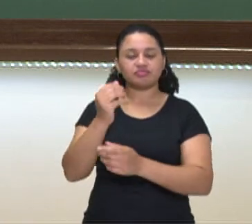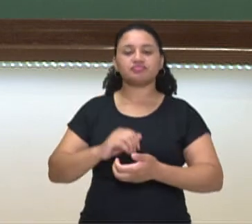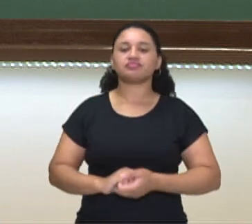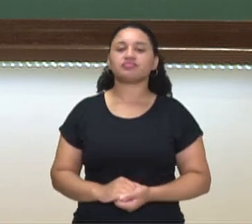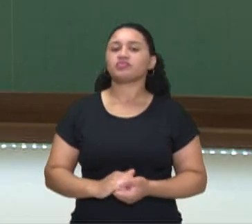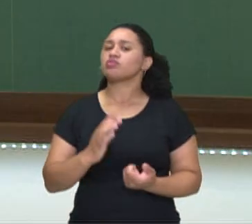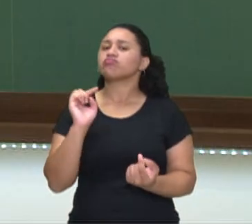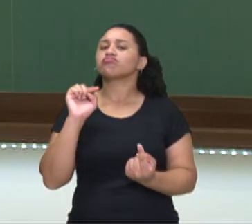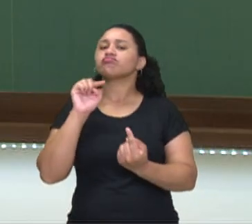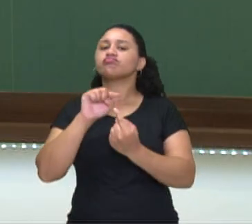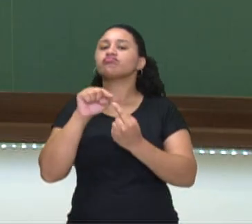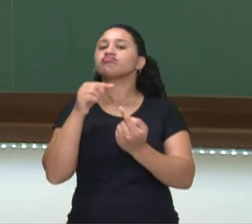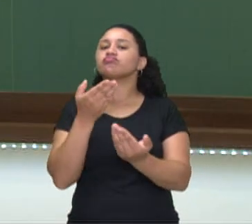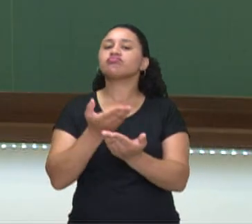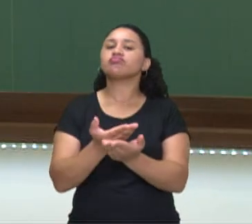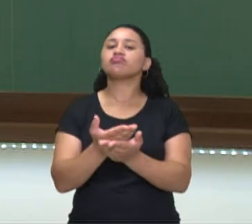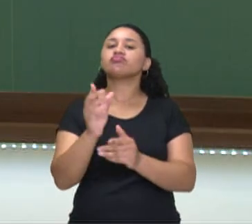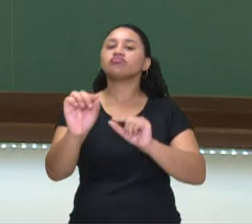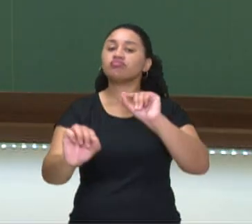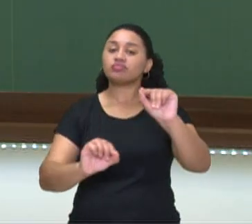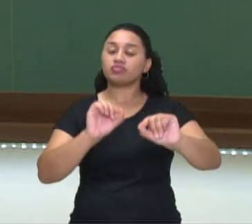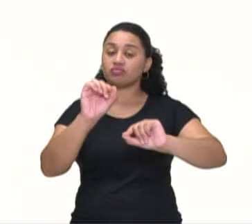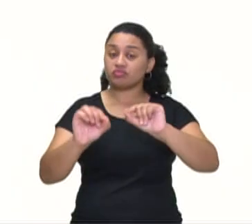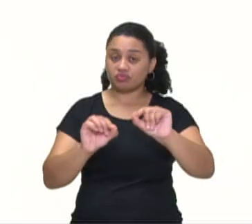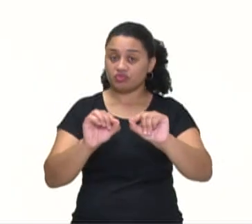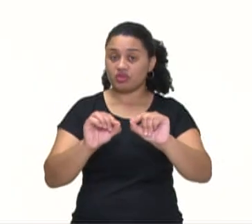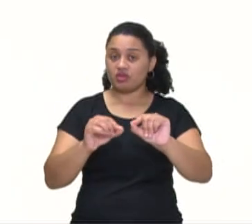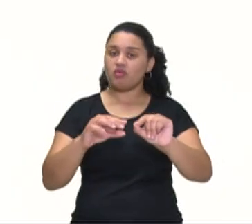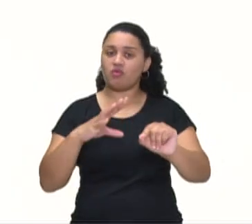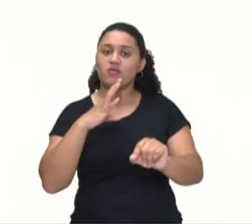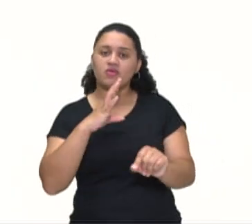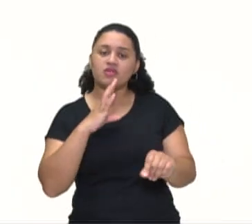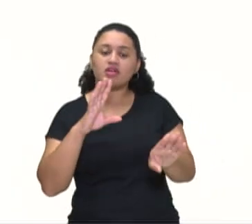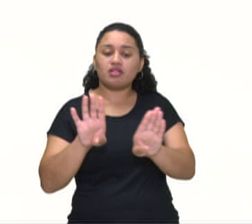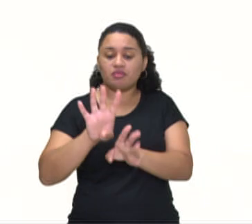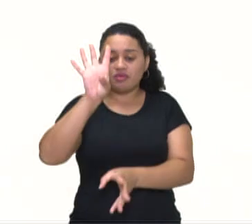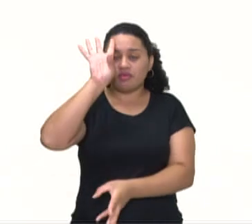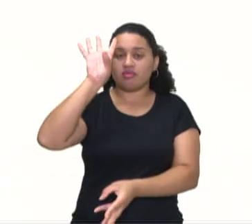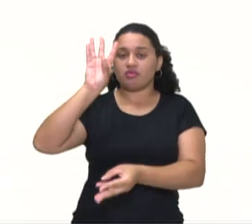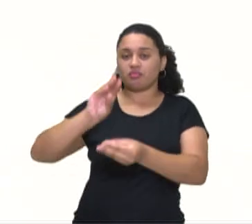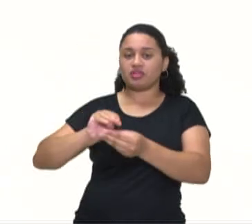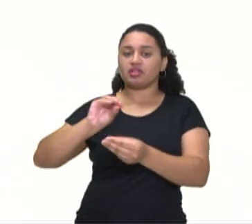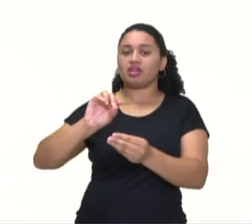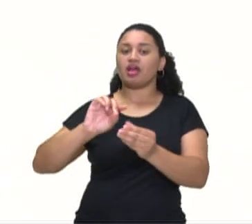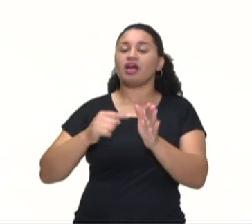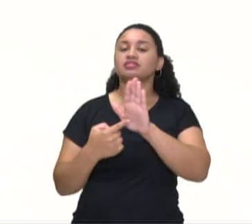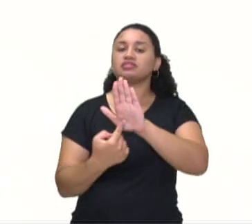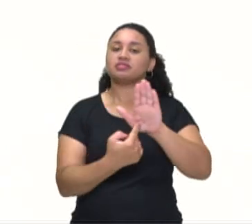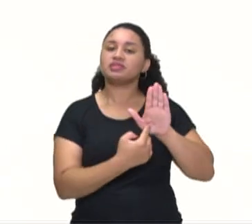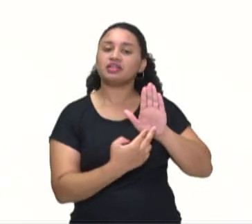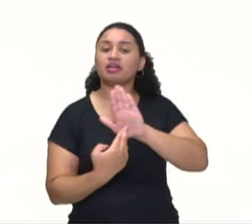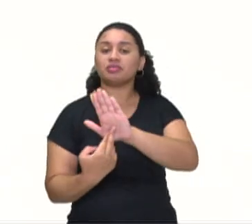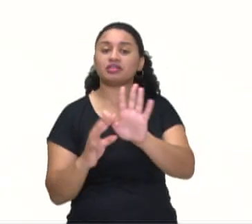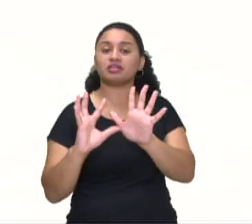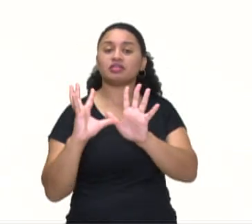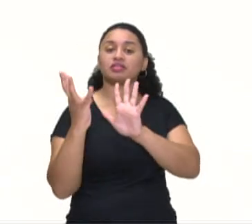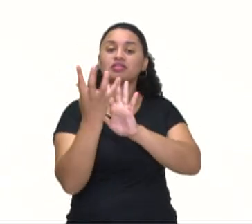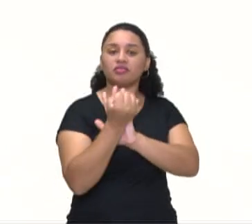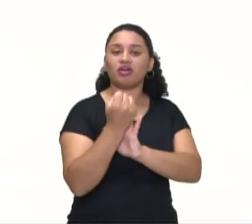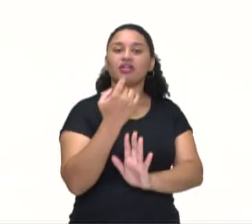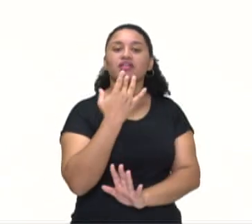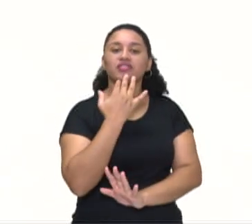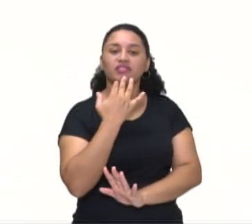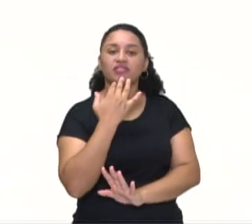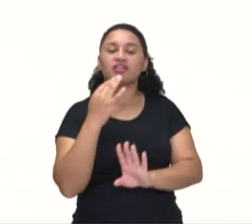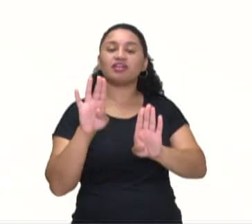aula: conhecer e compreender as relações simbólicas da cor e o seu uso